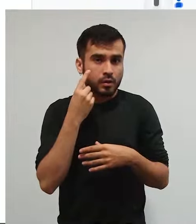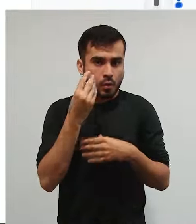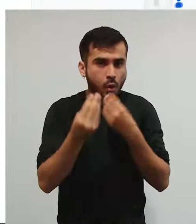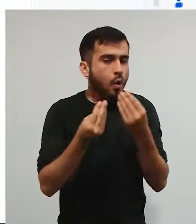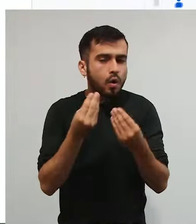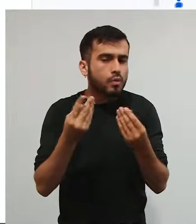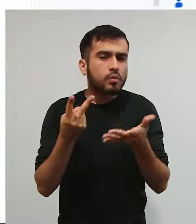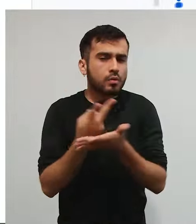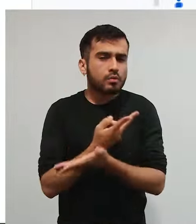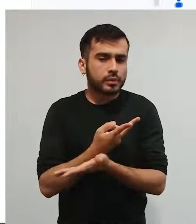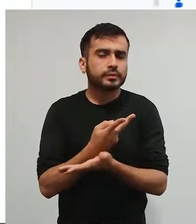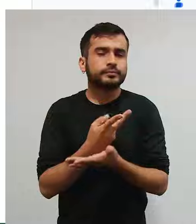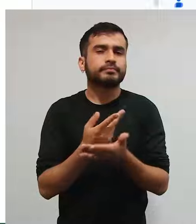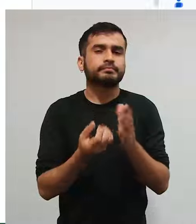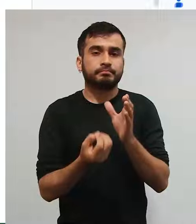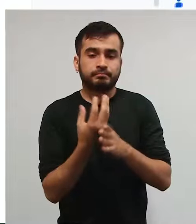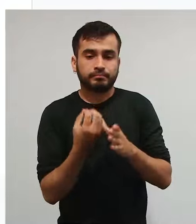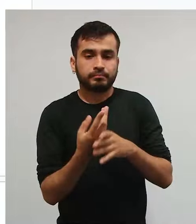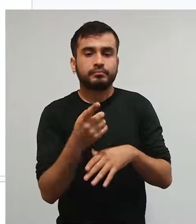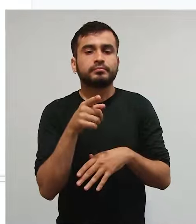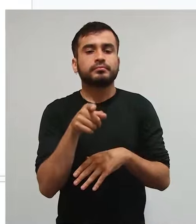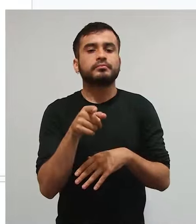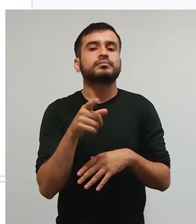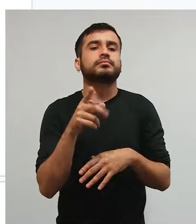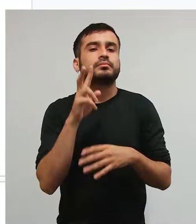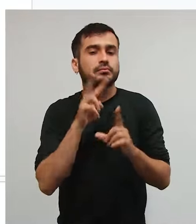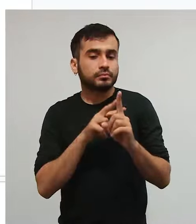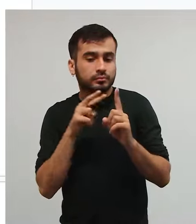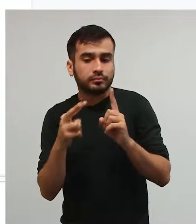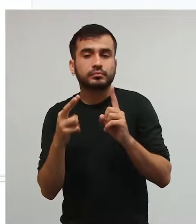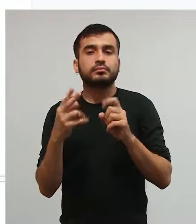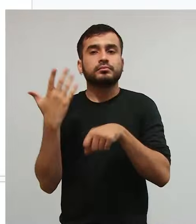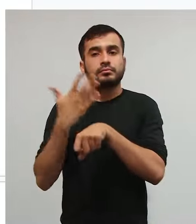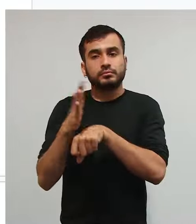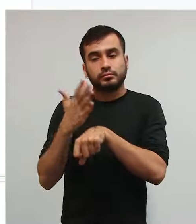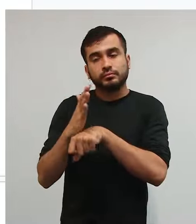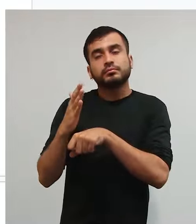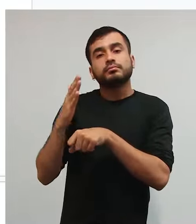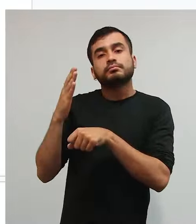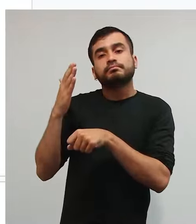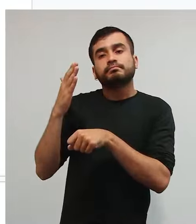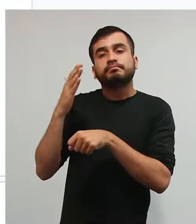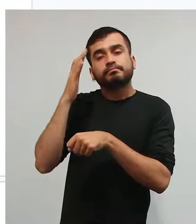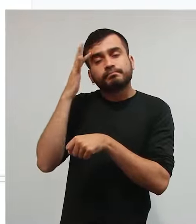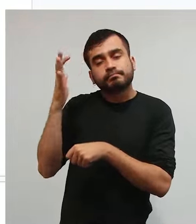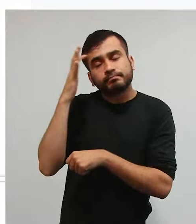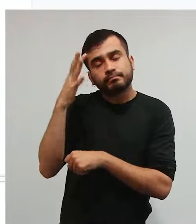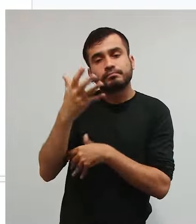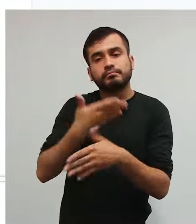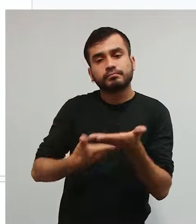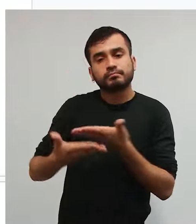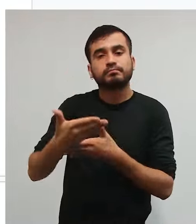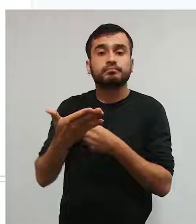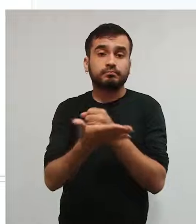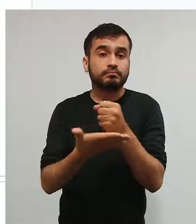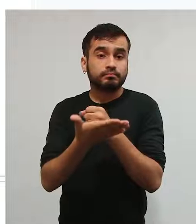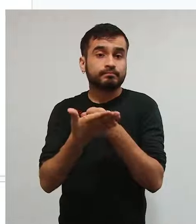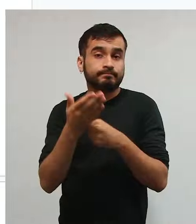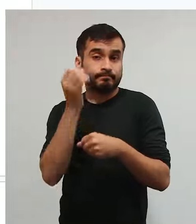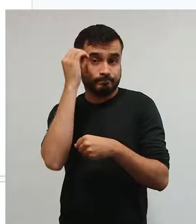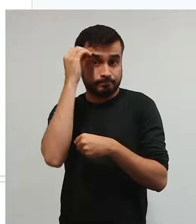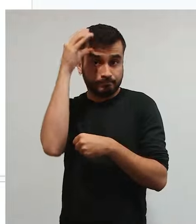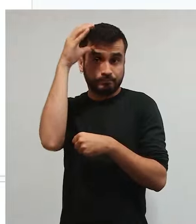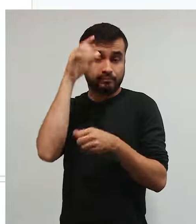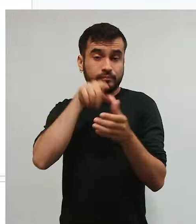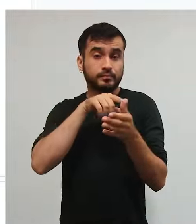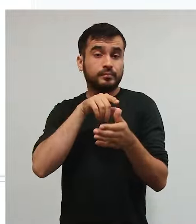a gente tem uma citação, olha só que bonitinho. Então, ó, olha como é a redação. Uma produção